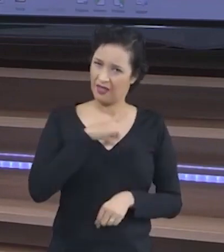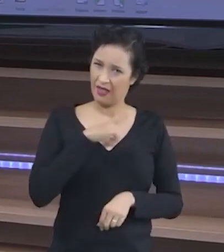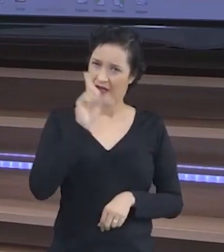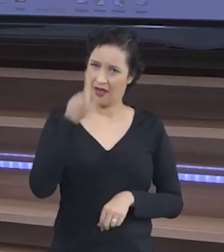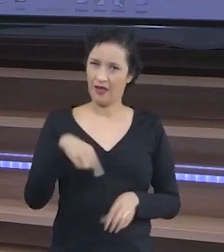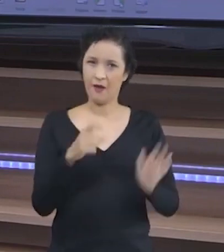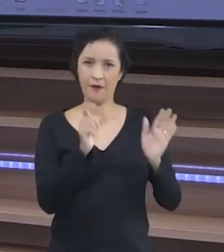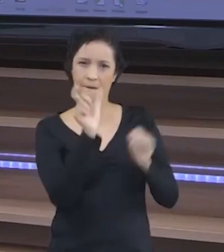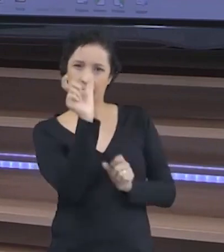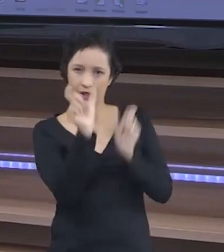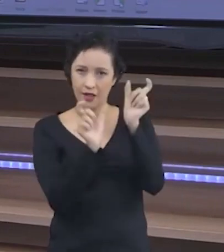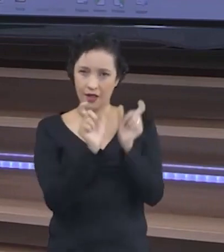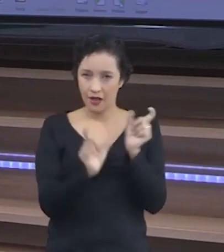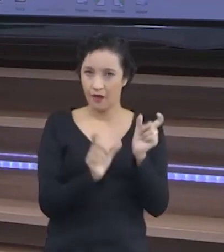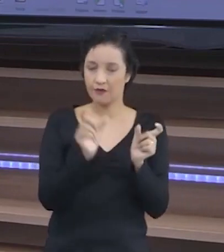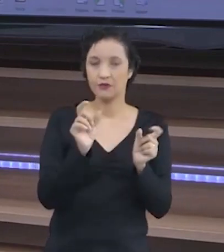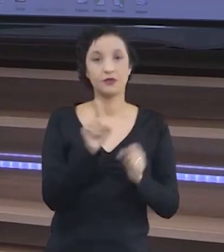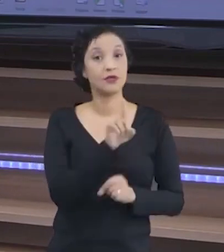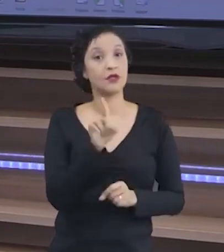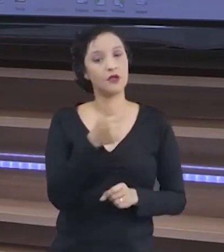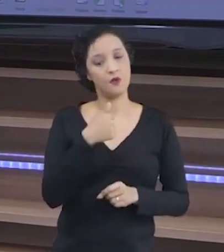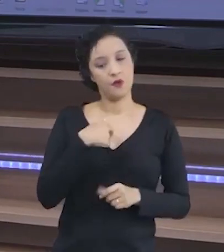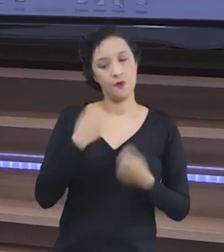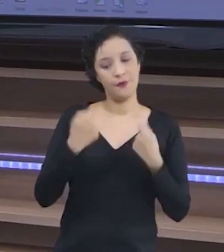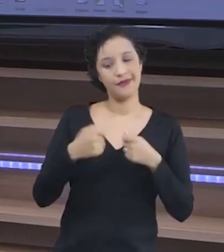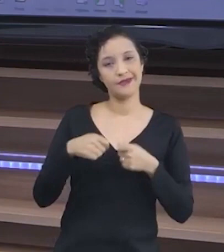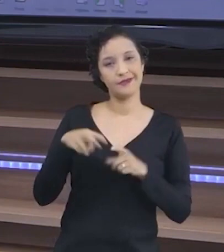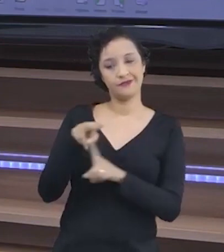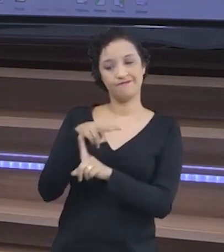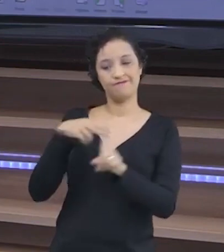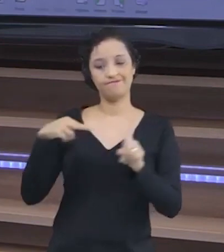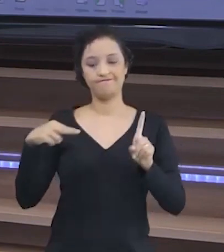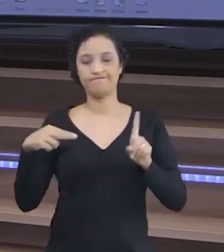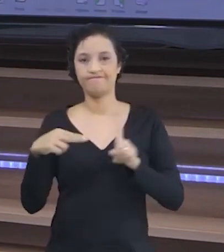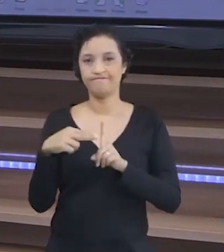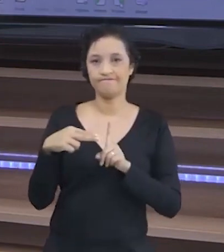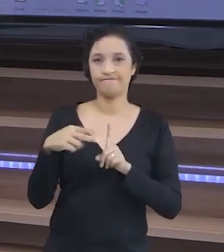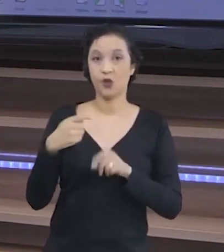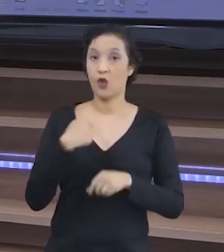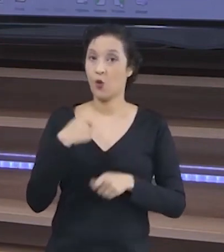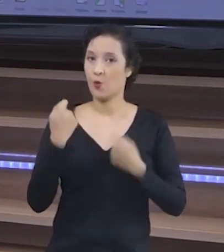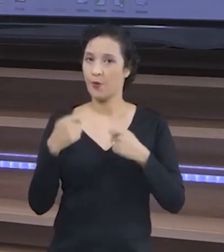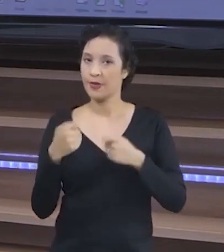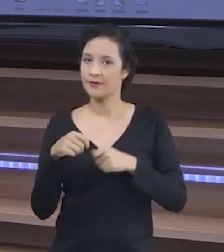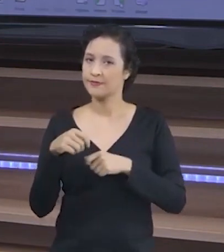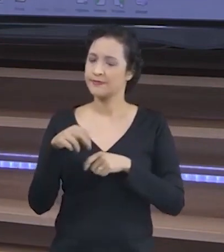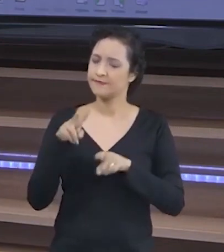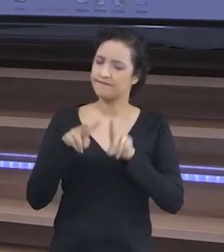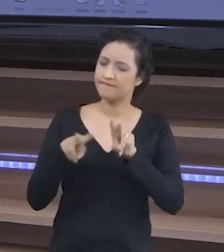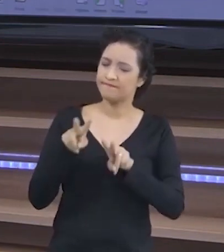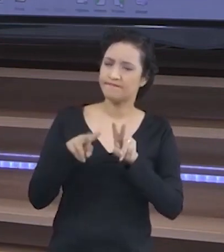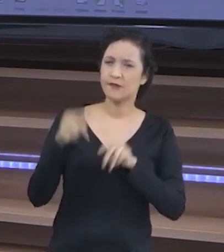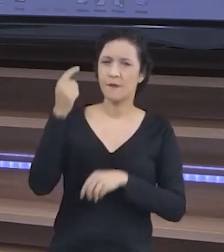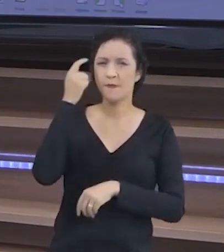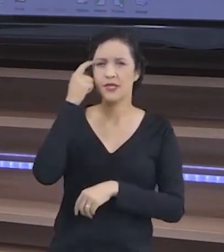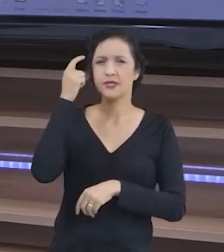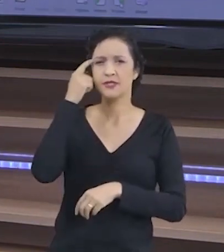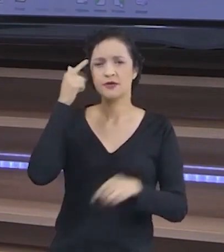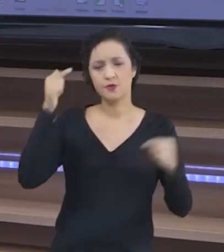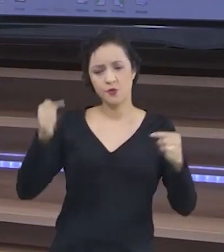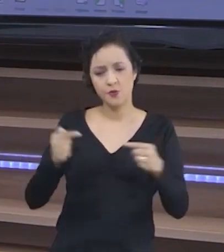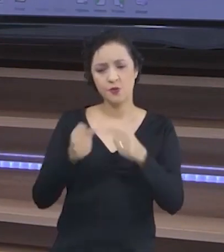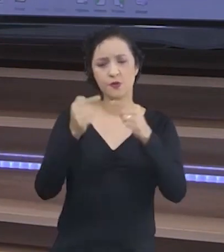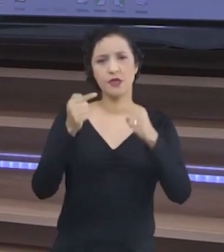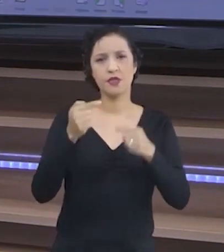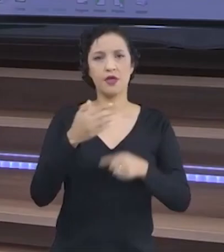Não. Eu tenho que perceber, eu tenho que fazer uma interpretação, eu tenho que correlacionar com a minha leitura de mundo, com o que eu